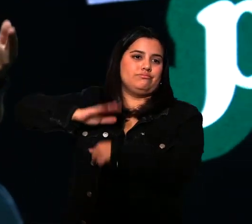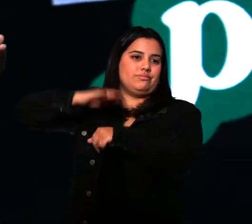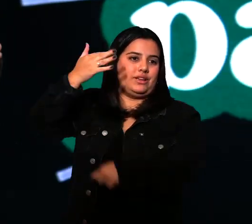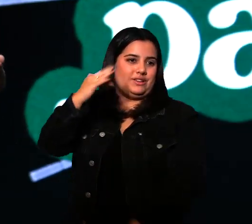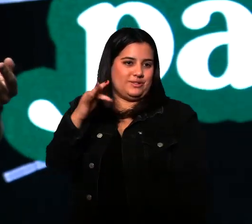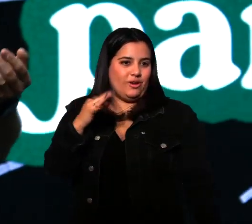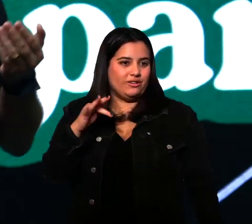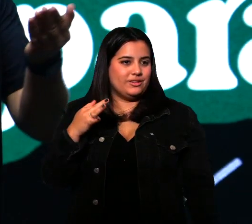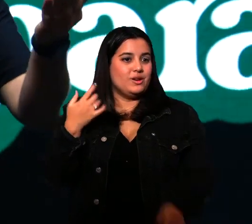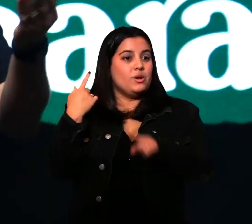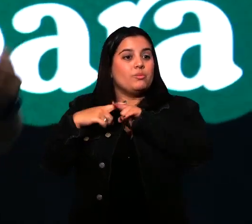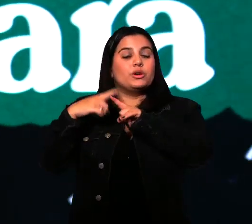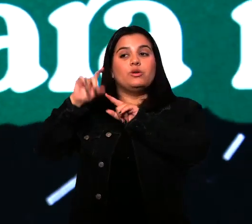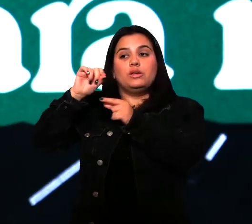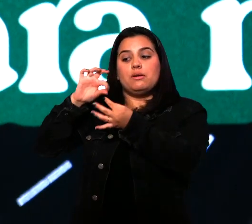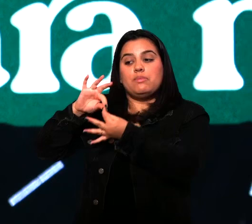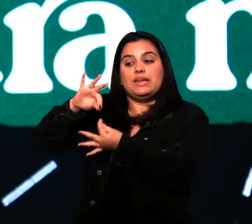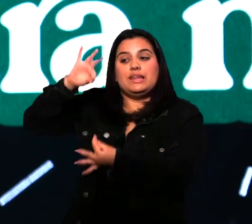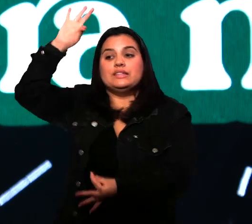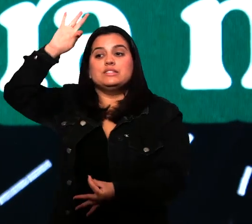ou crescer, dói.